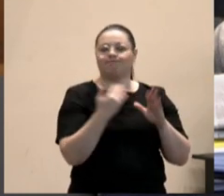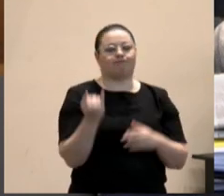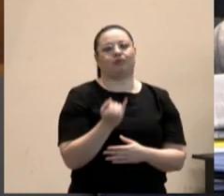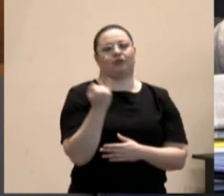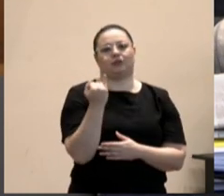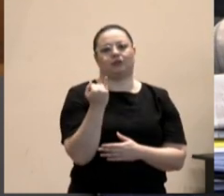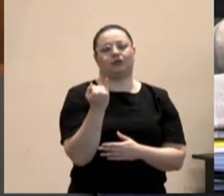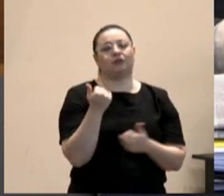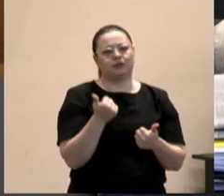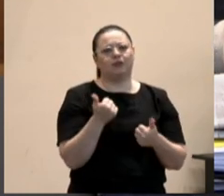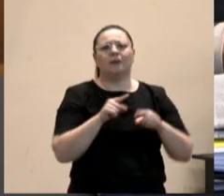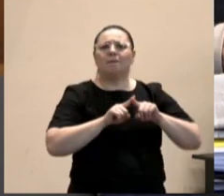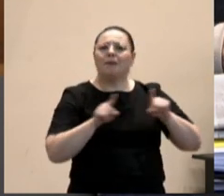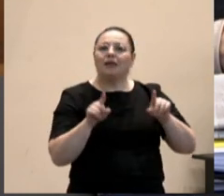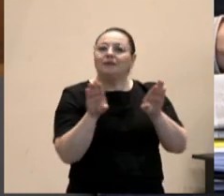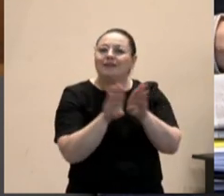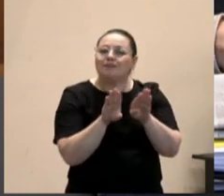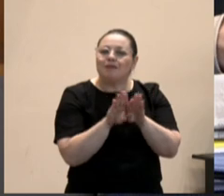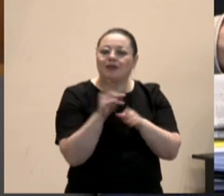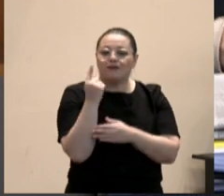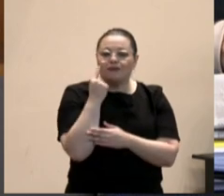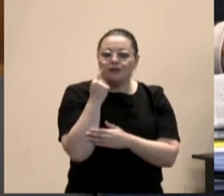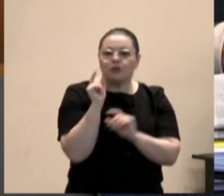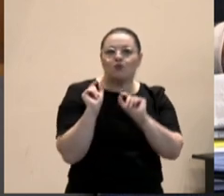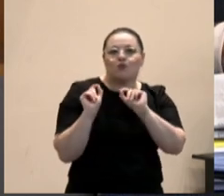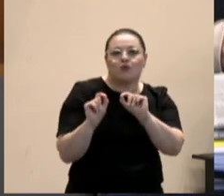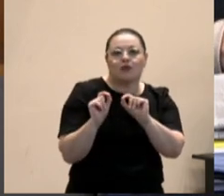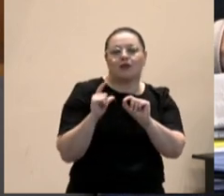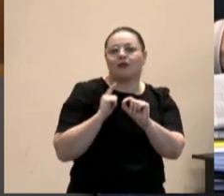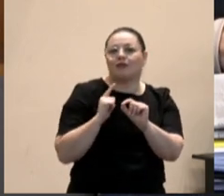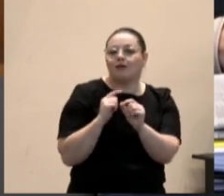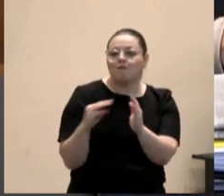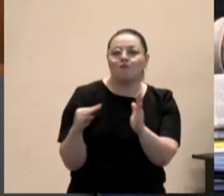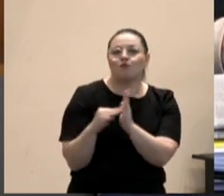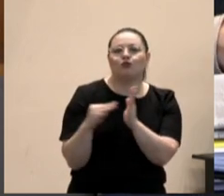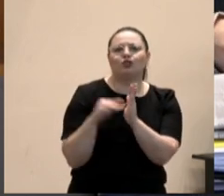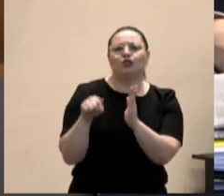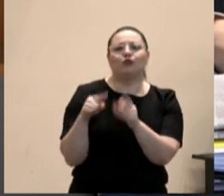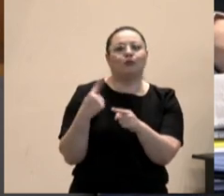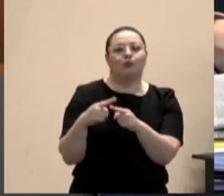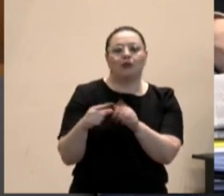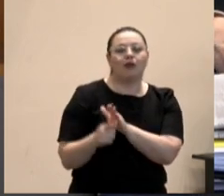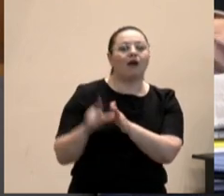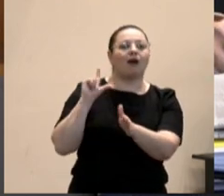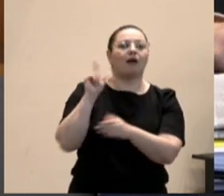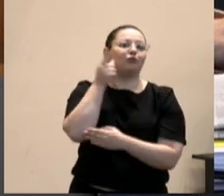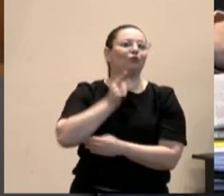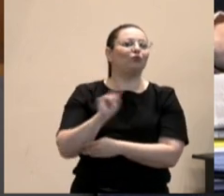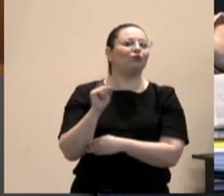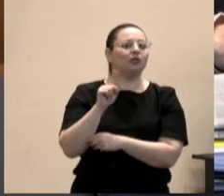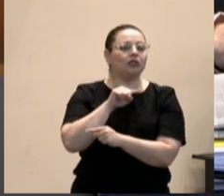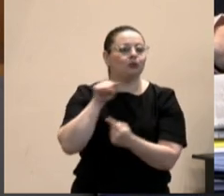fundamental também investigar as causas do não cumprimento dessas metas, né?